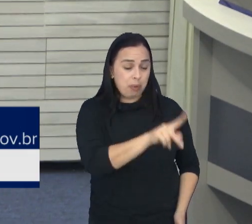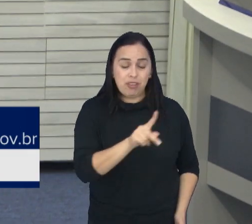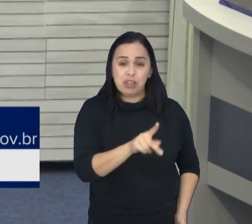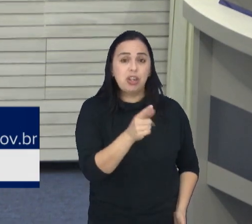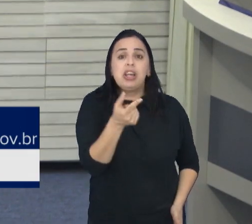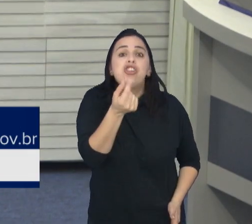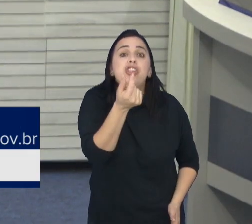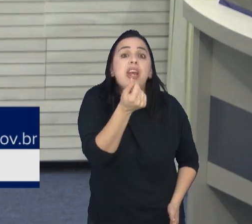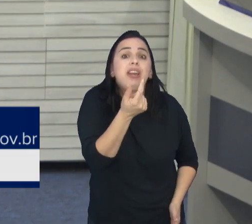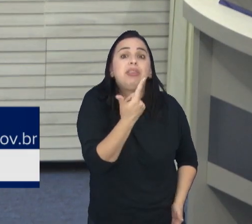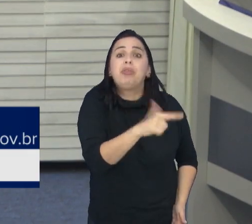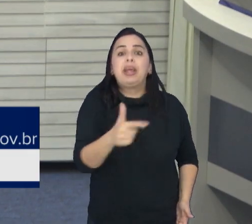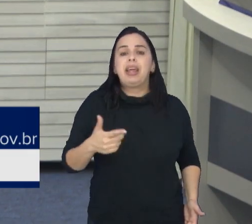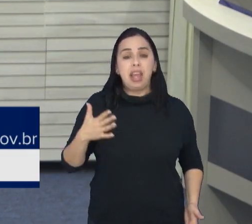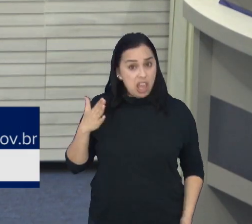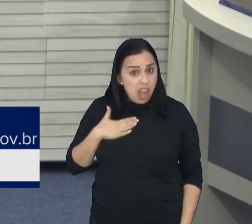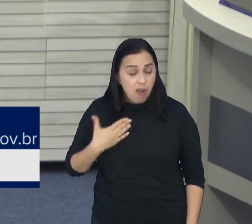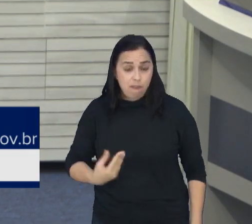professores.